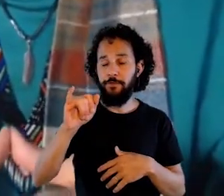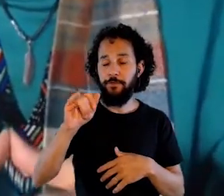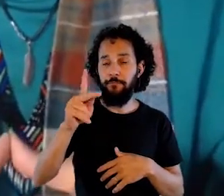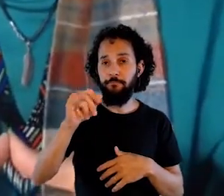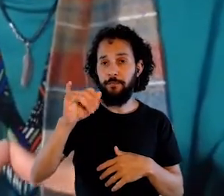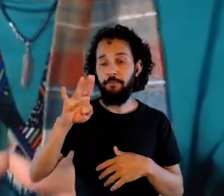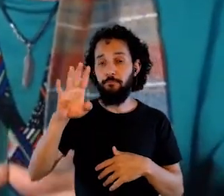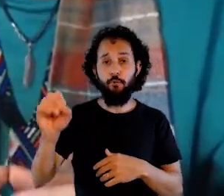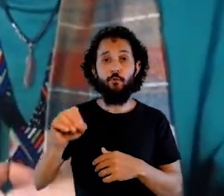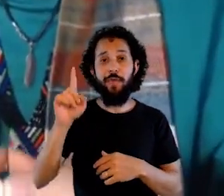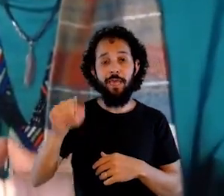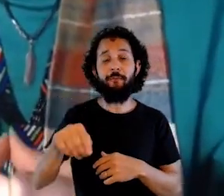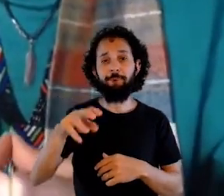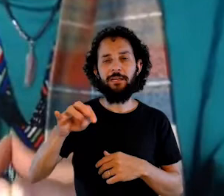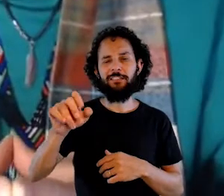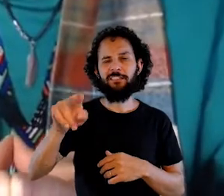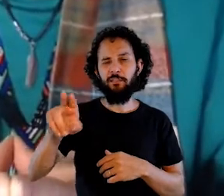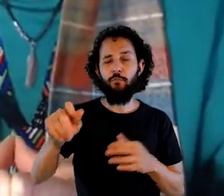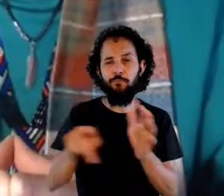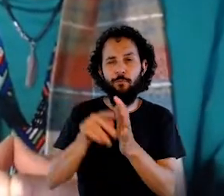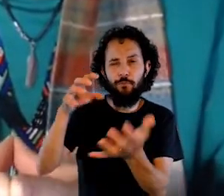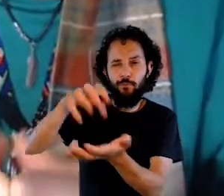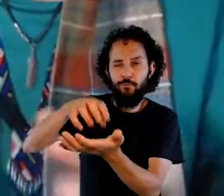São Francisco de Pucallpa.